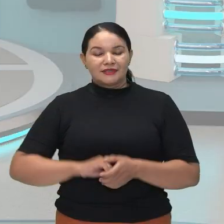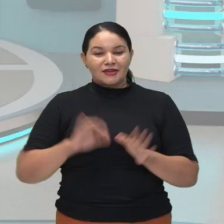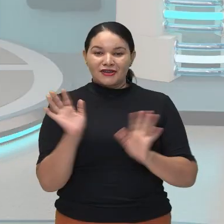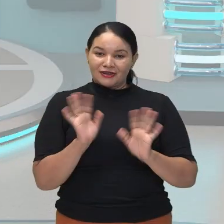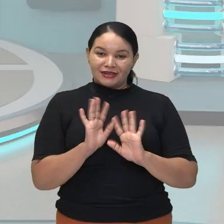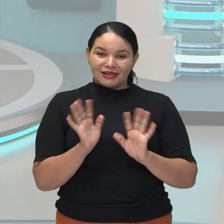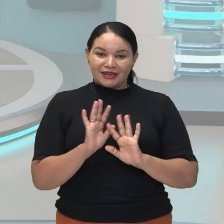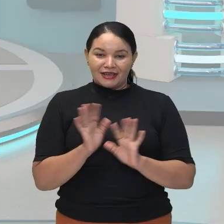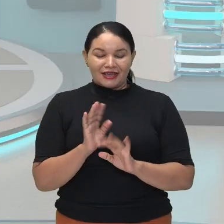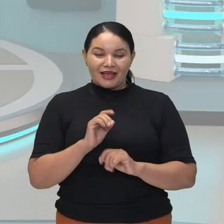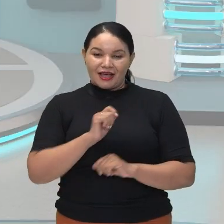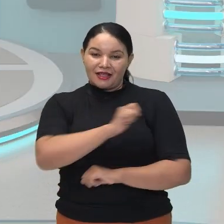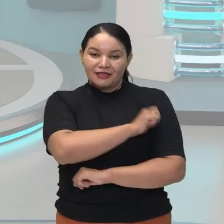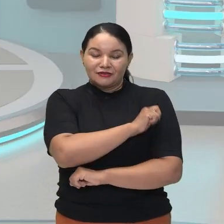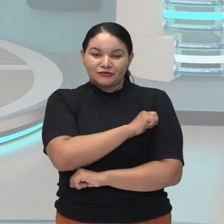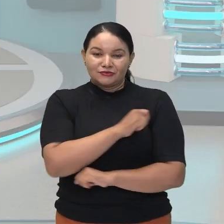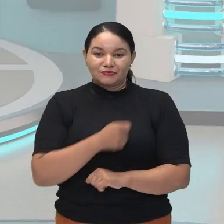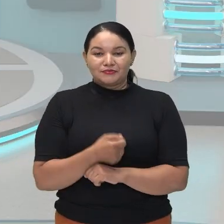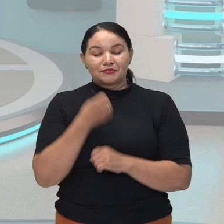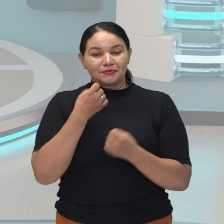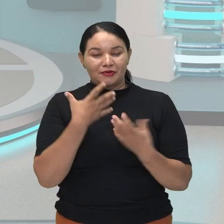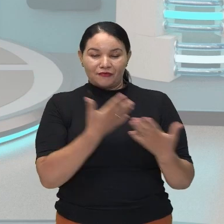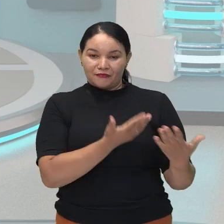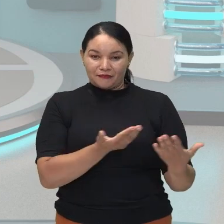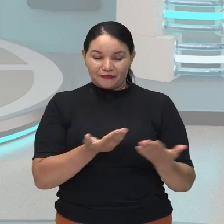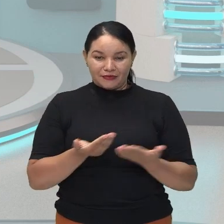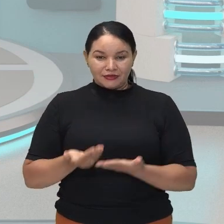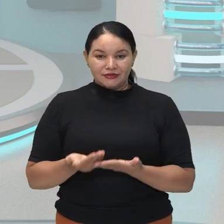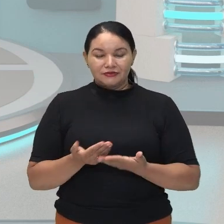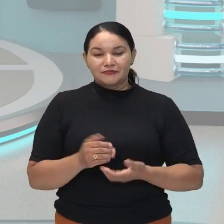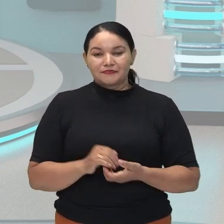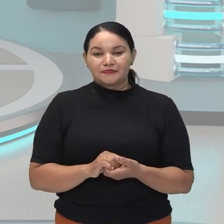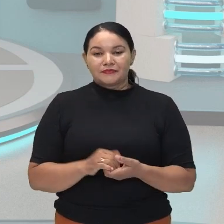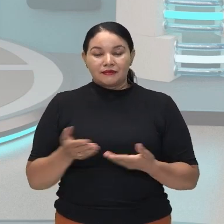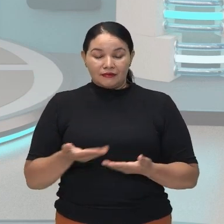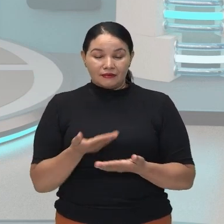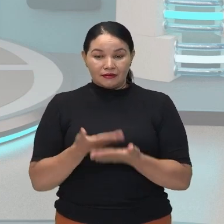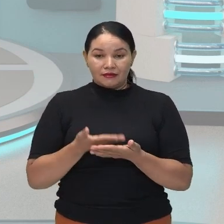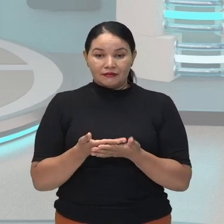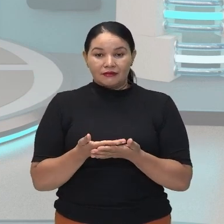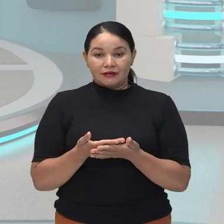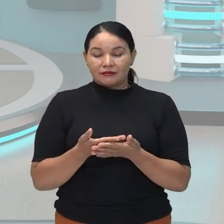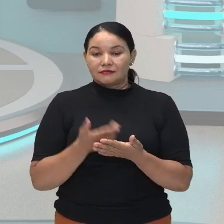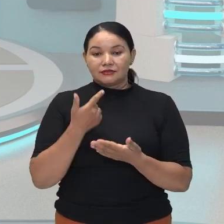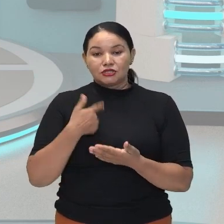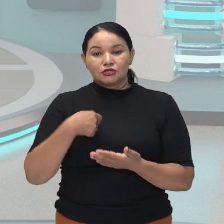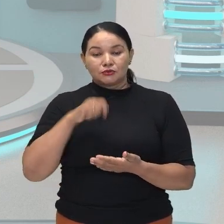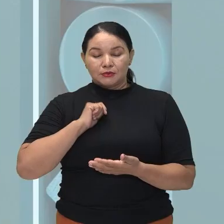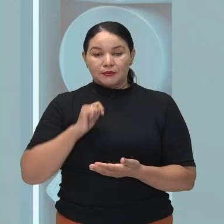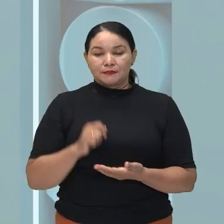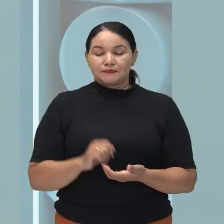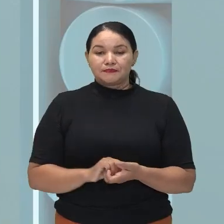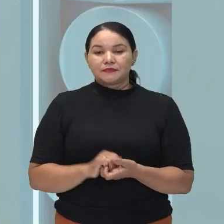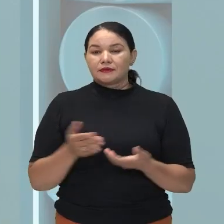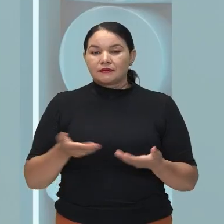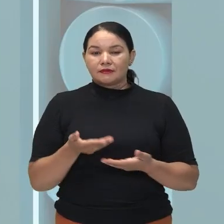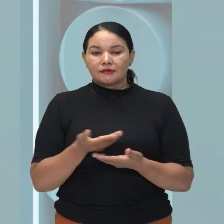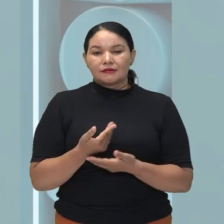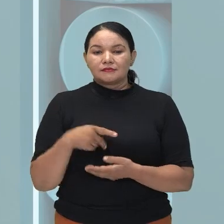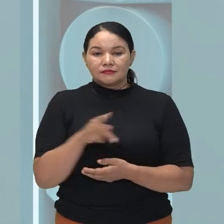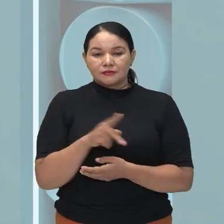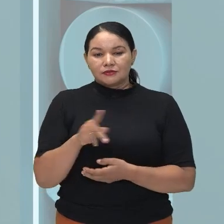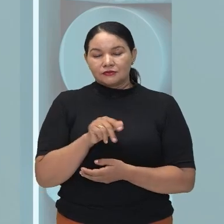Hola, hola, queridos alumnos, sean todos muy bienvenidos a nuestra clase de lengua española. Yo soy la